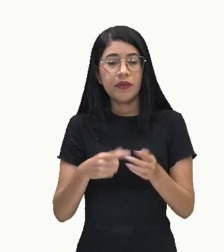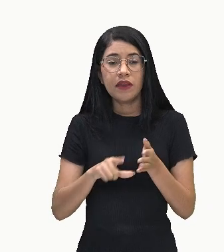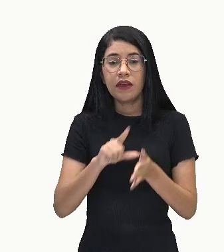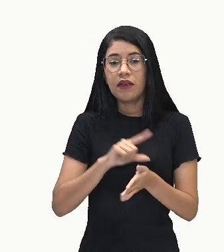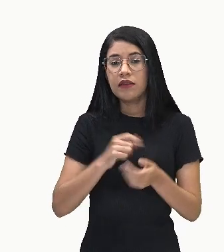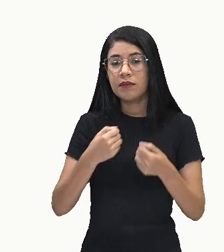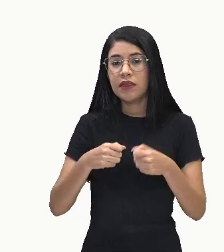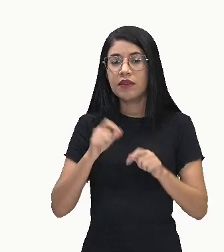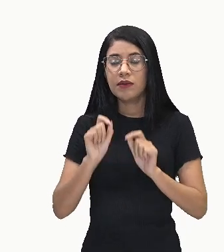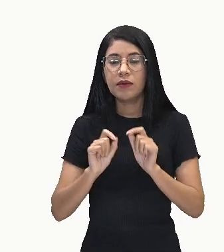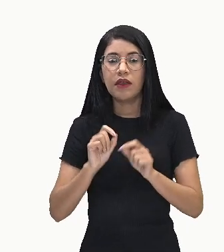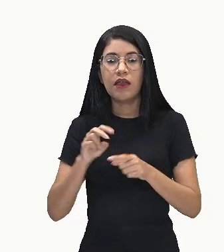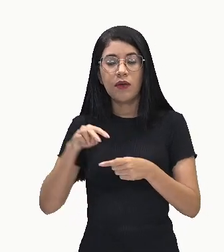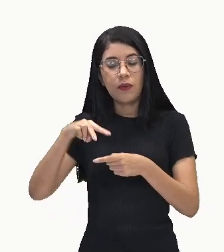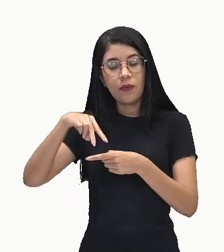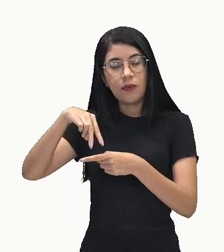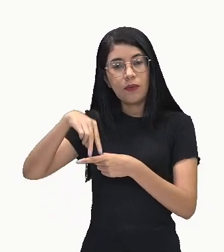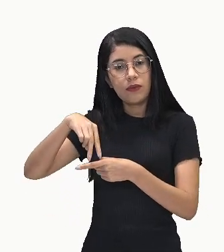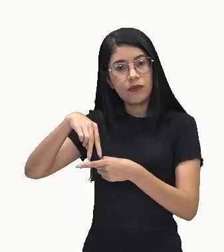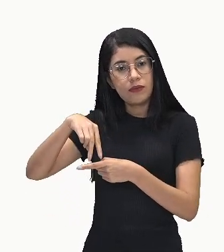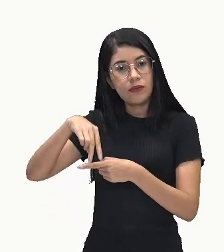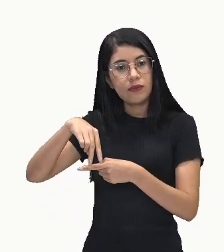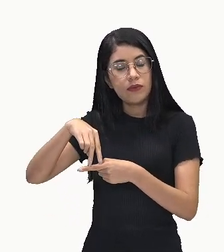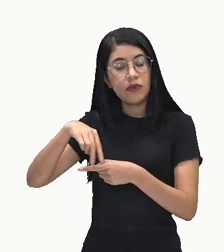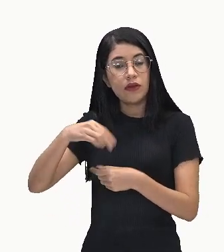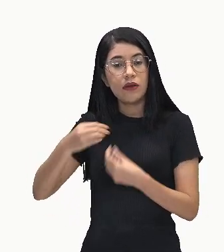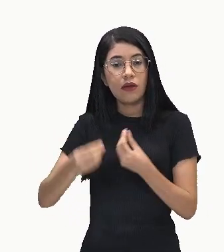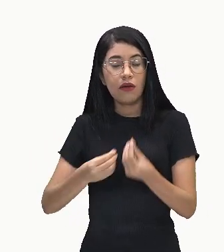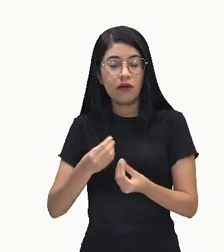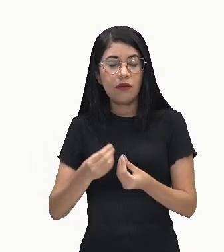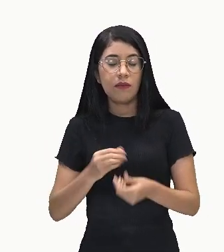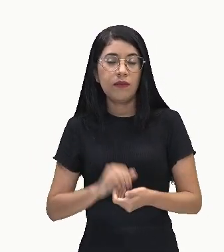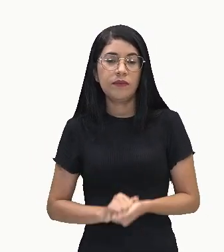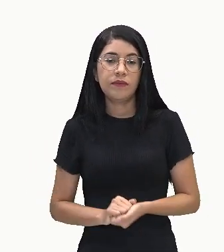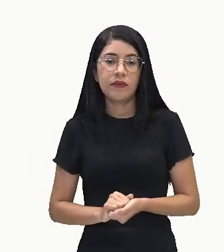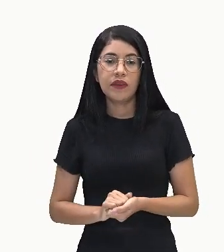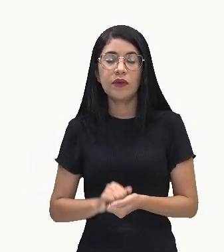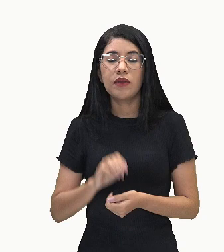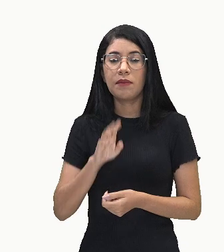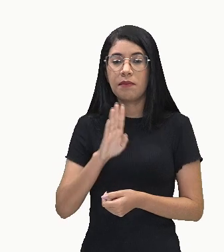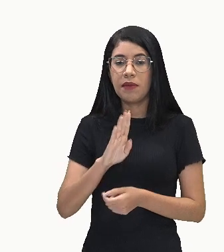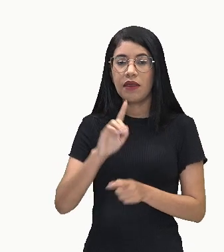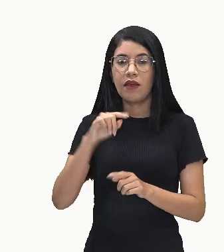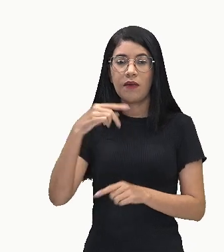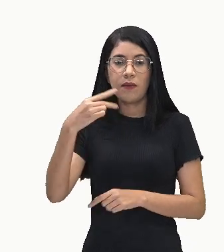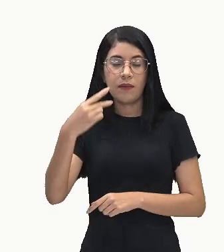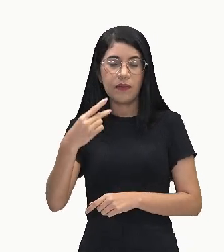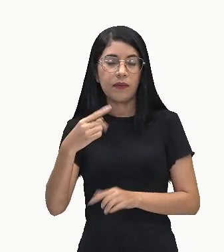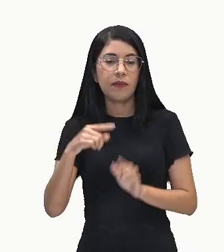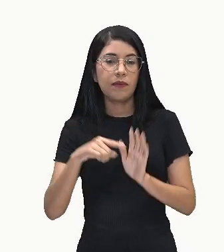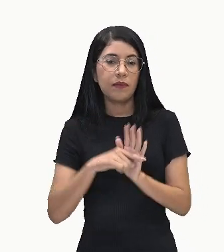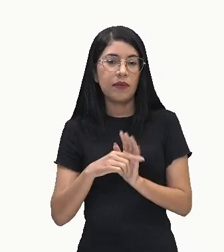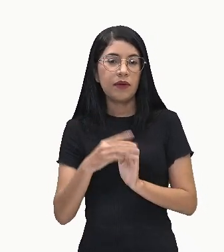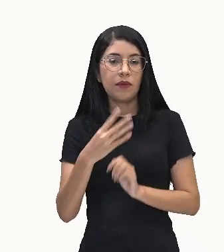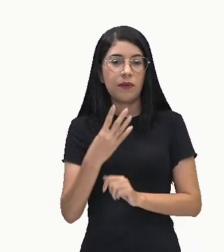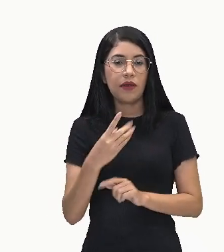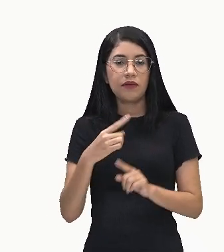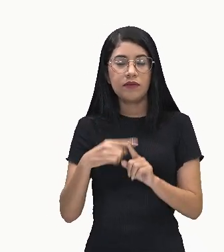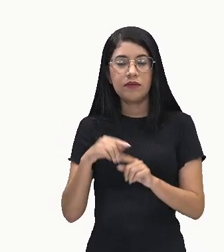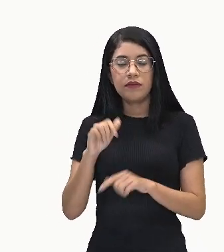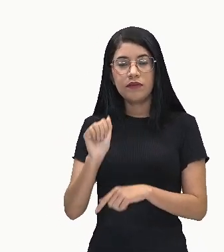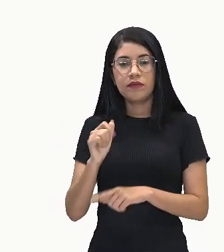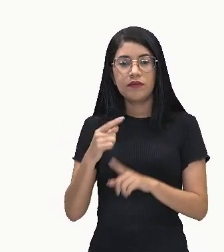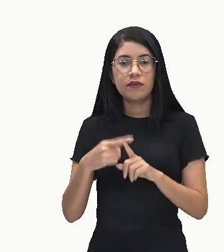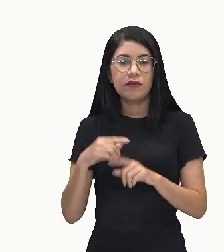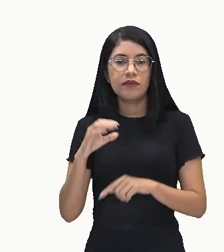fazer é calcular o determinante, o discriminante. Aí você vai ter b ao quadrado, né? Menos 4 que multiplica